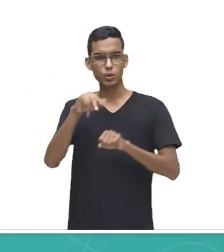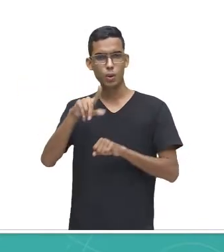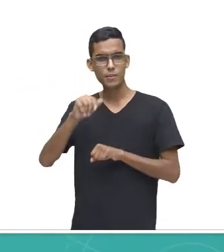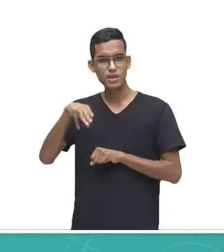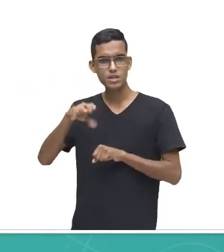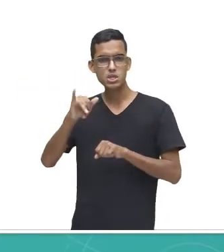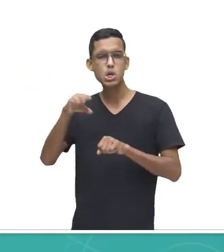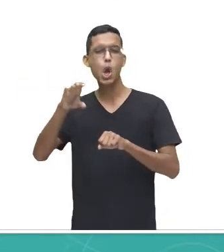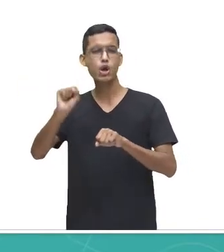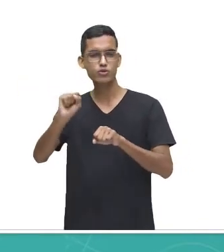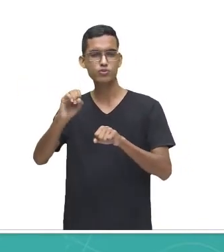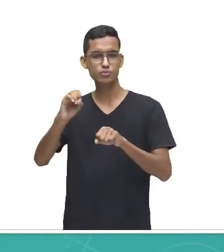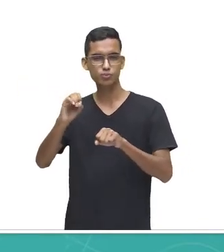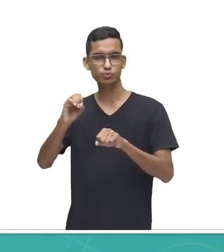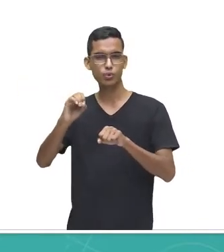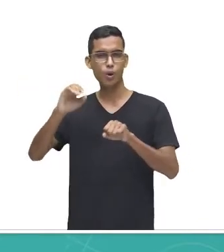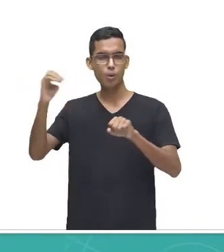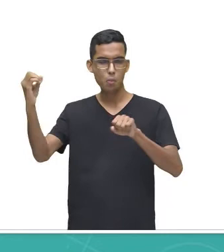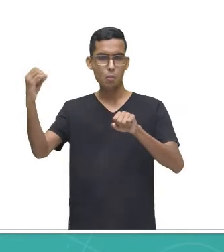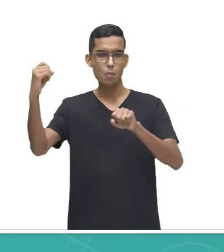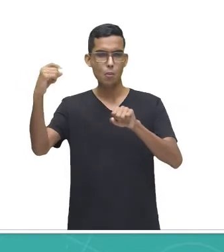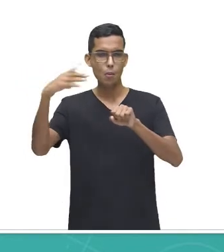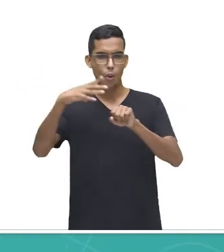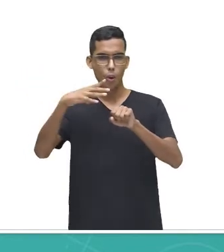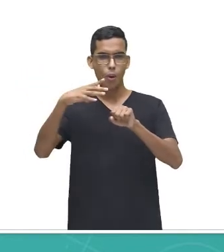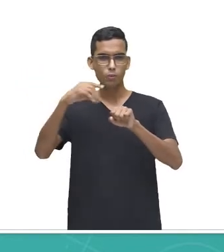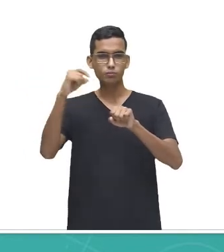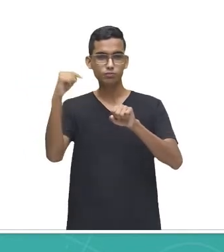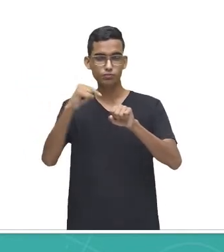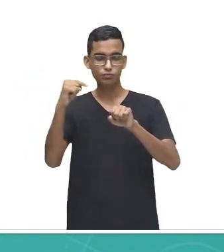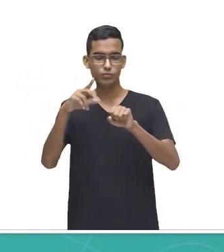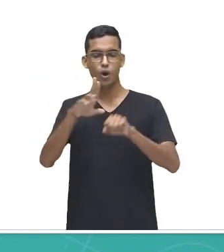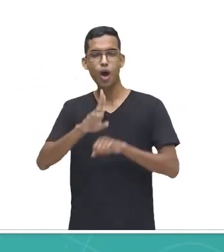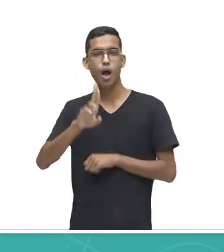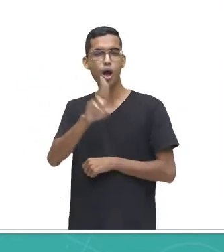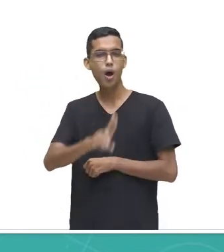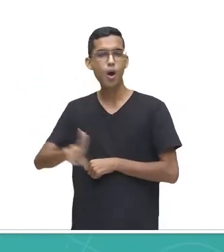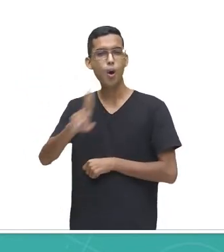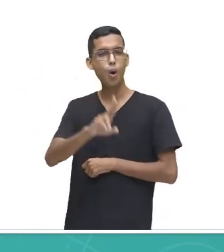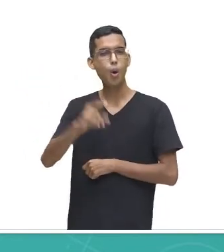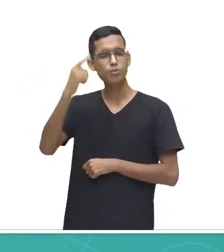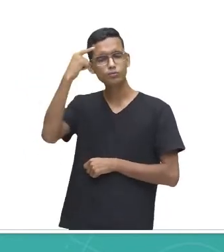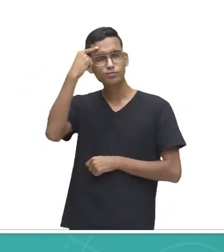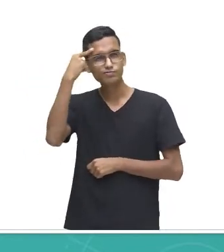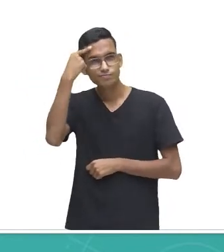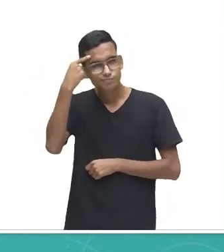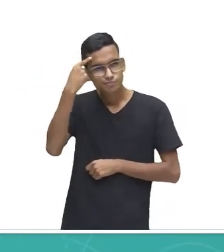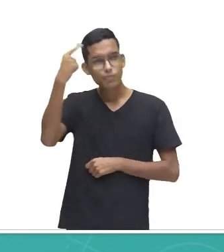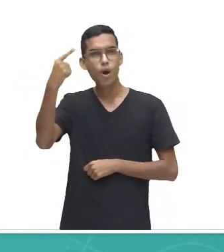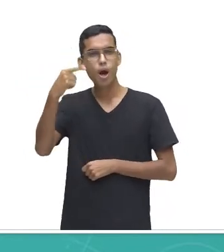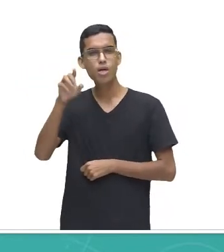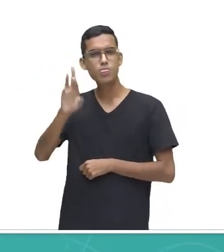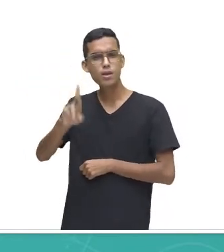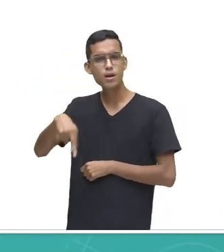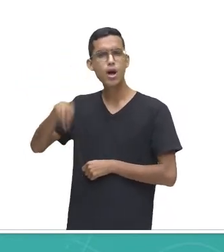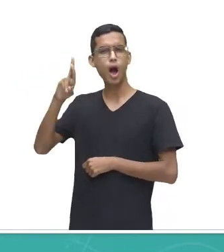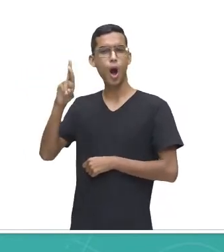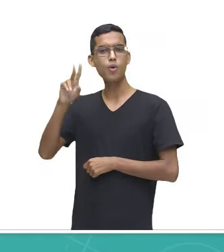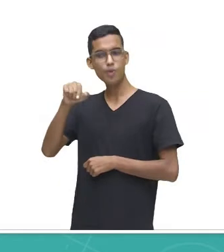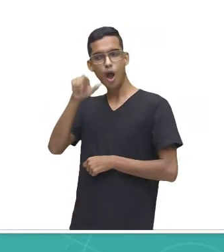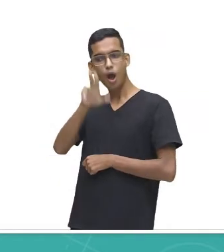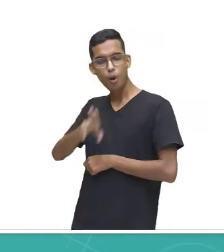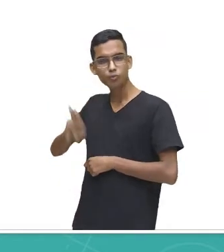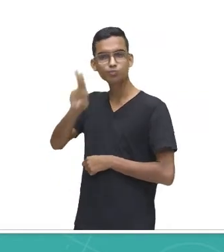na verdade, uma ênfase ao uso da ideia, ao uso da razão como algo